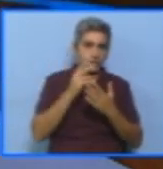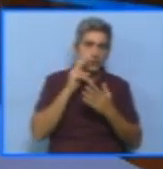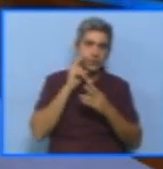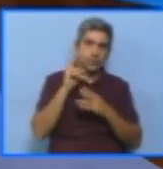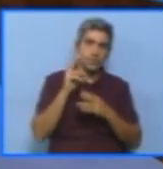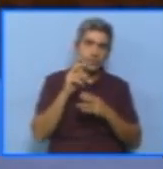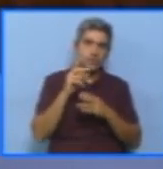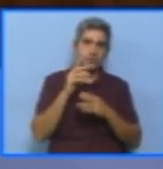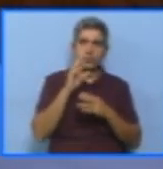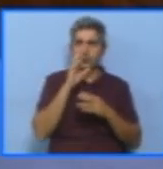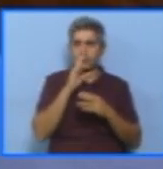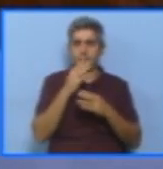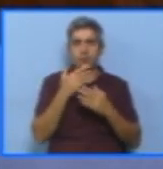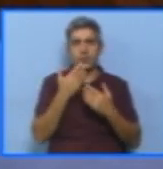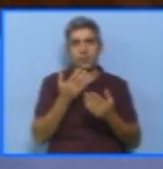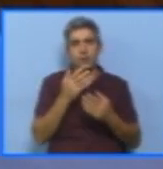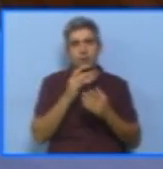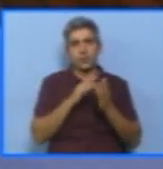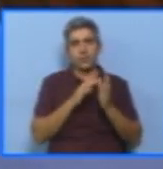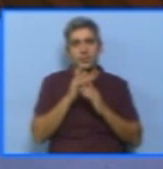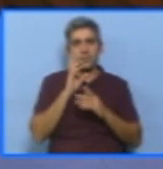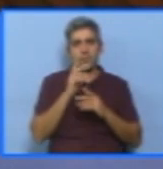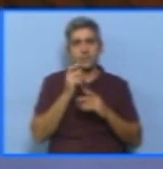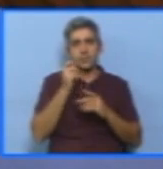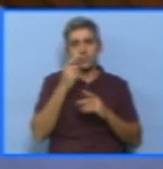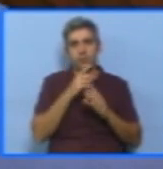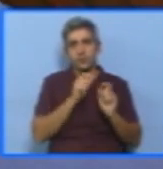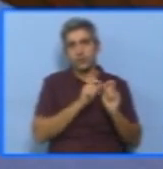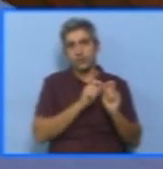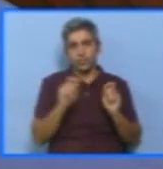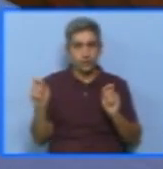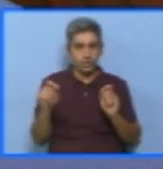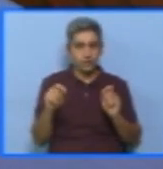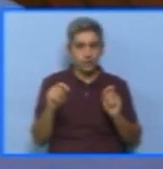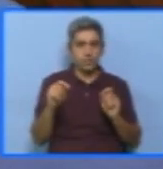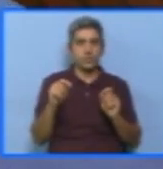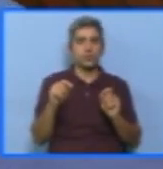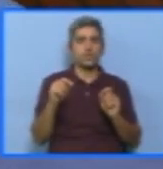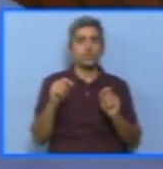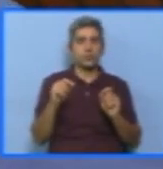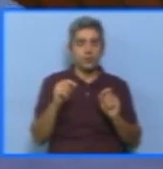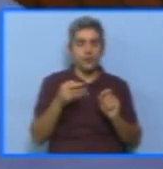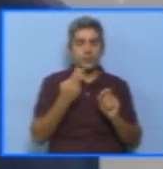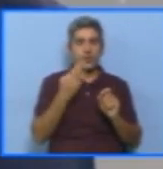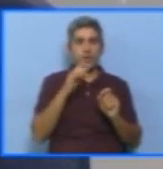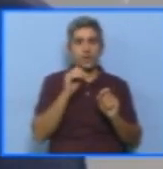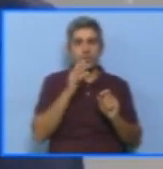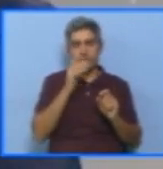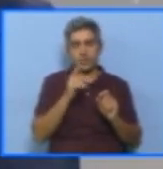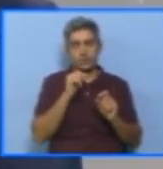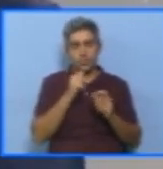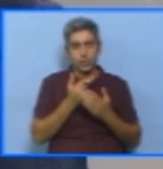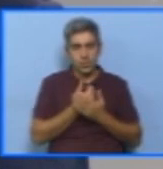como uma dádiva de Jesus Cristo, é que vemos a história inteira. E é isto que Paulo também diz um bocadinho: